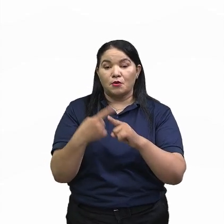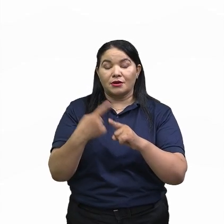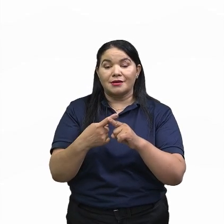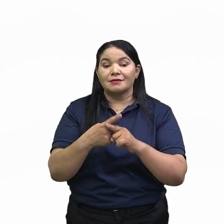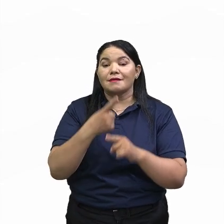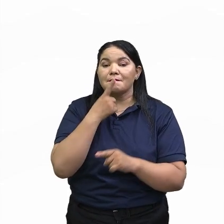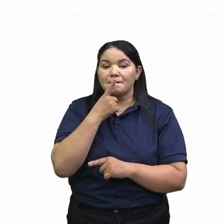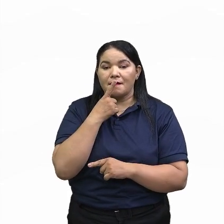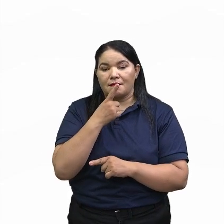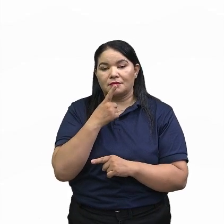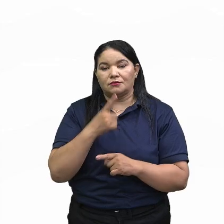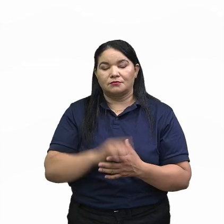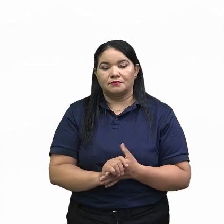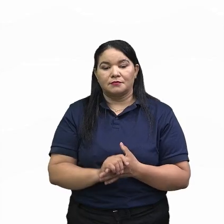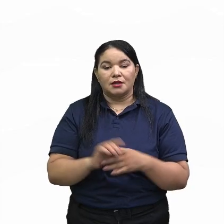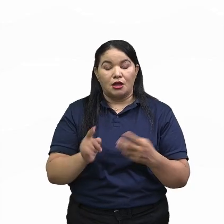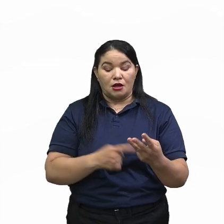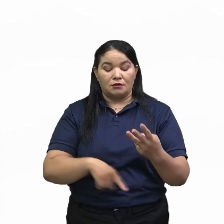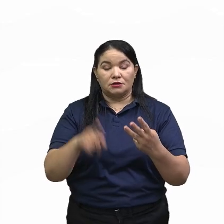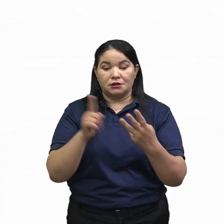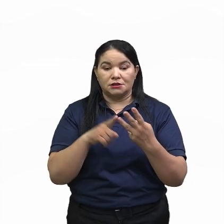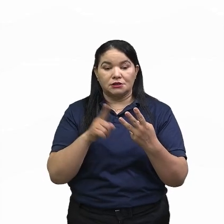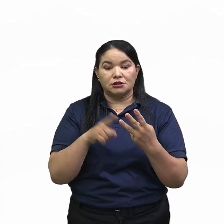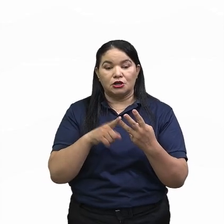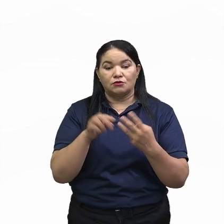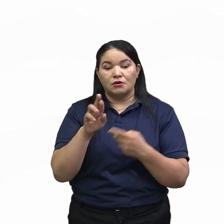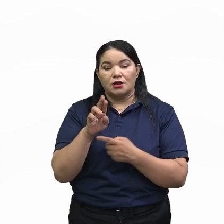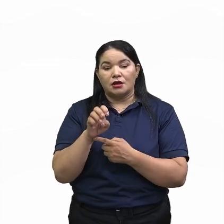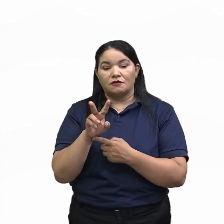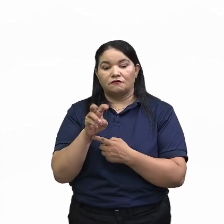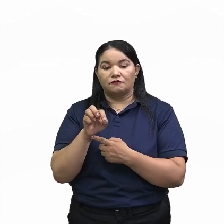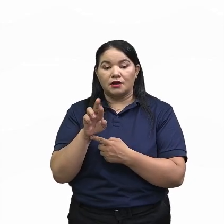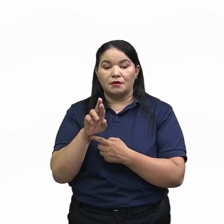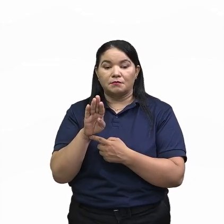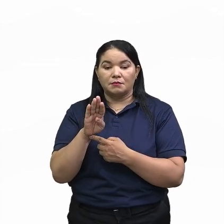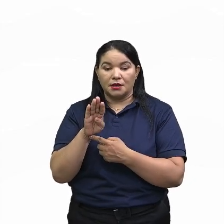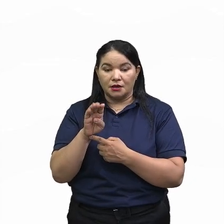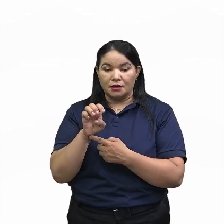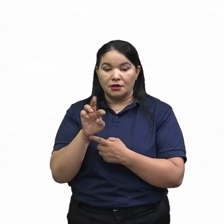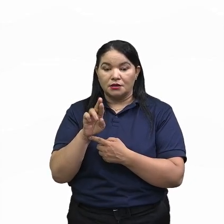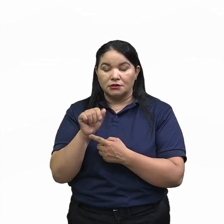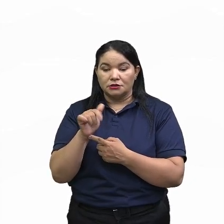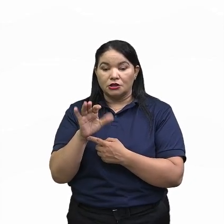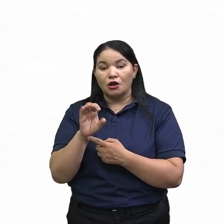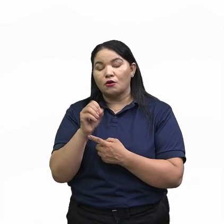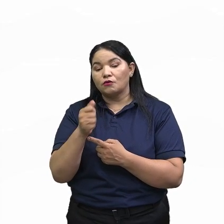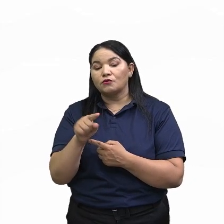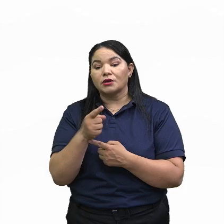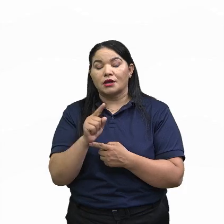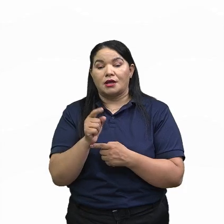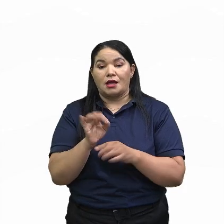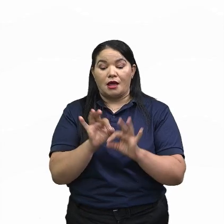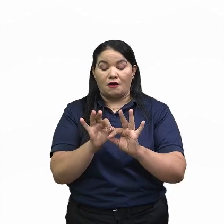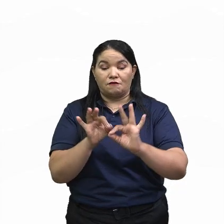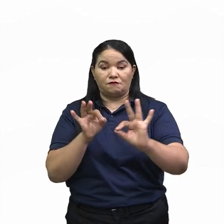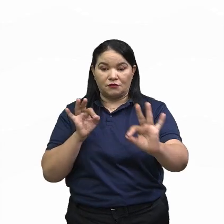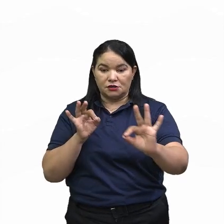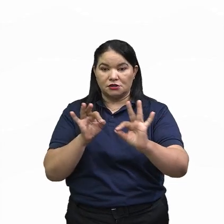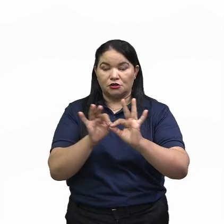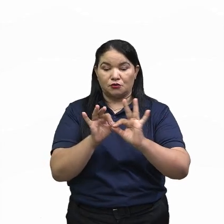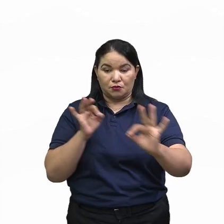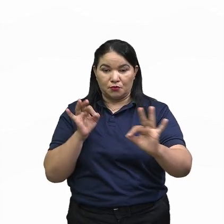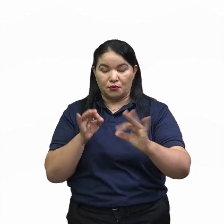A reverberação. O obstáculo está mais afastado, de forma que o intervalo de percepção entre o